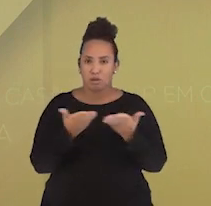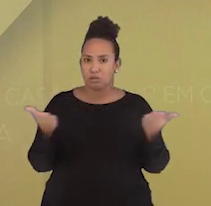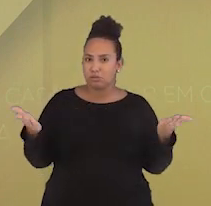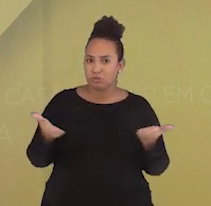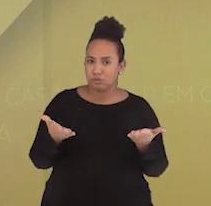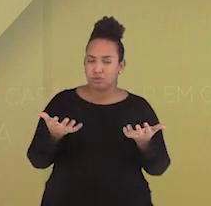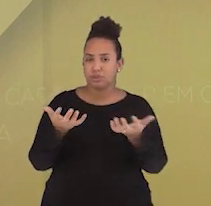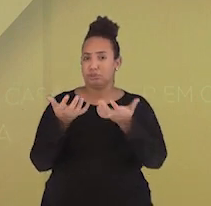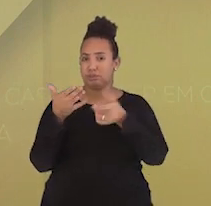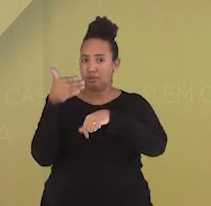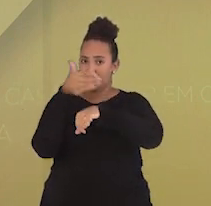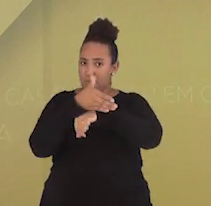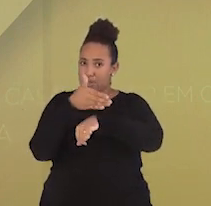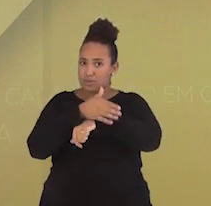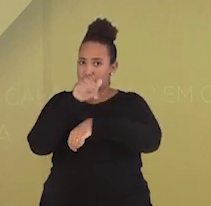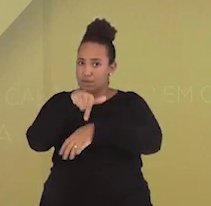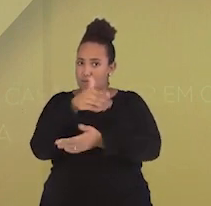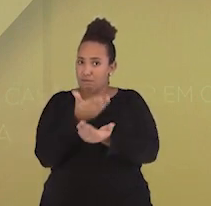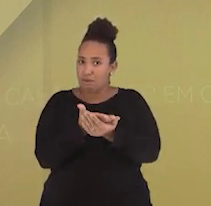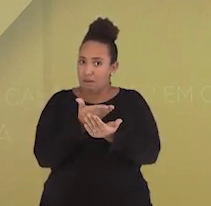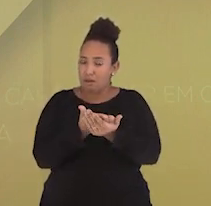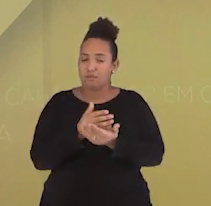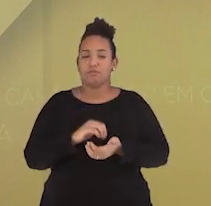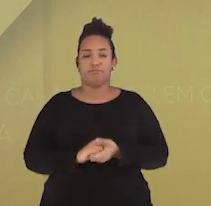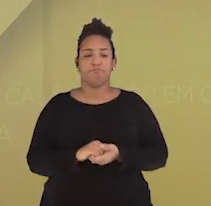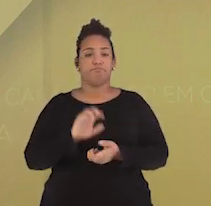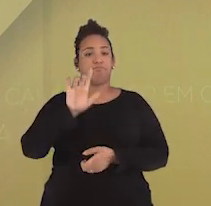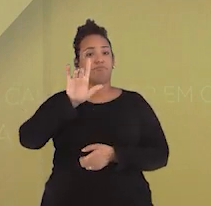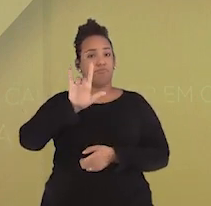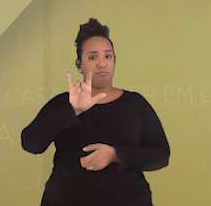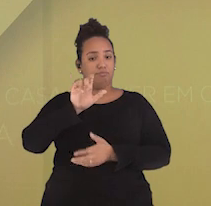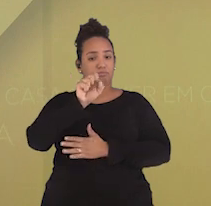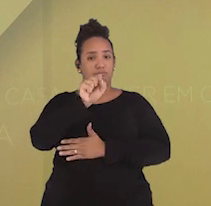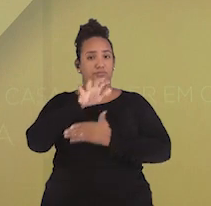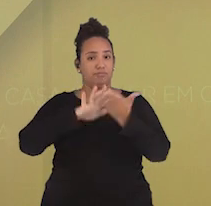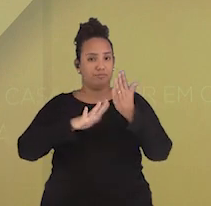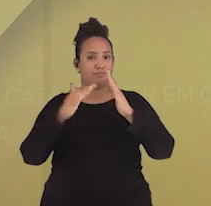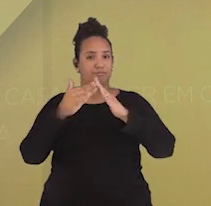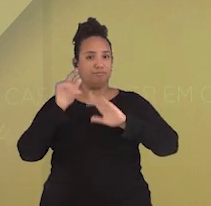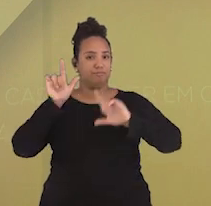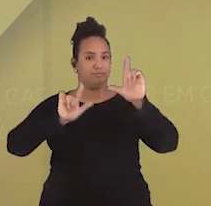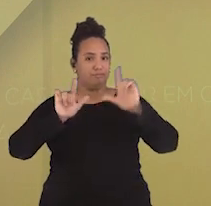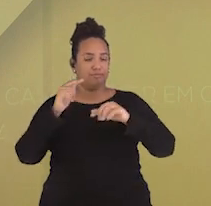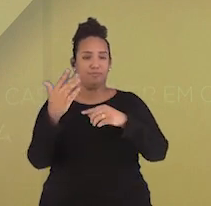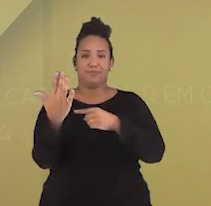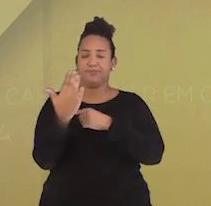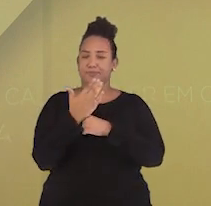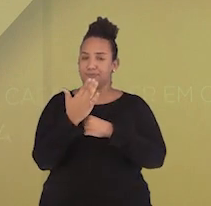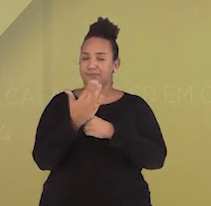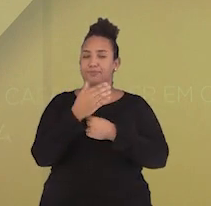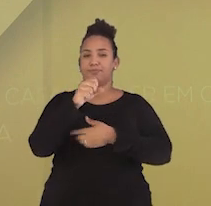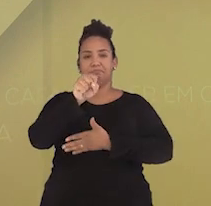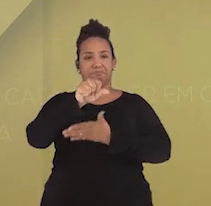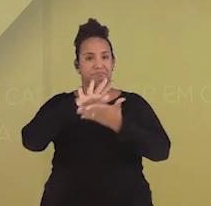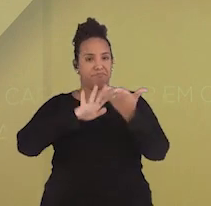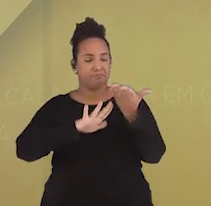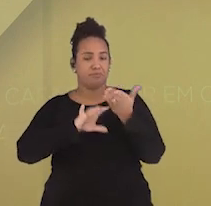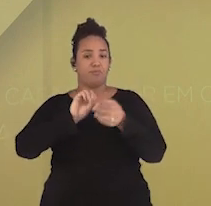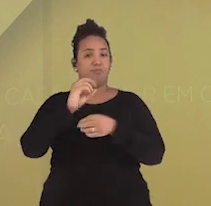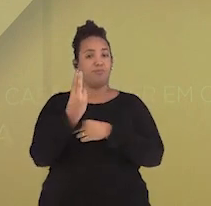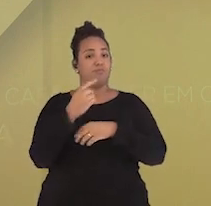aqui conosco? Acesse nosso Instagram. Deixe sua contribuição, sua atividade ou sua